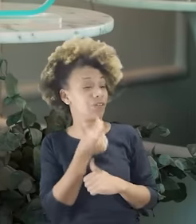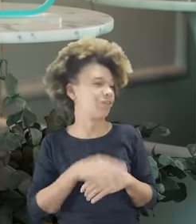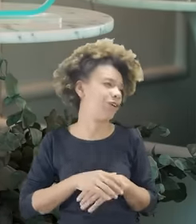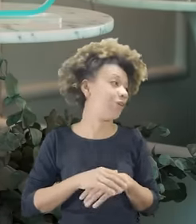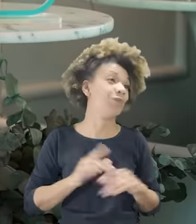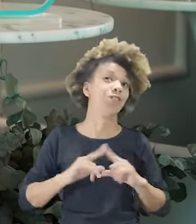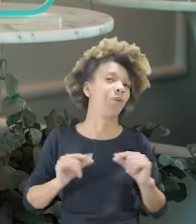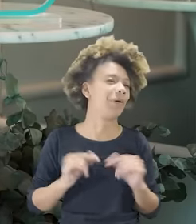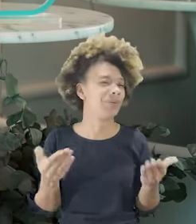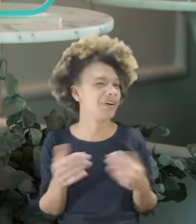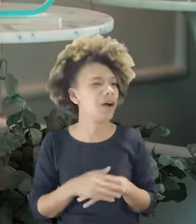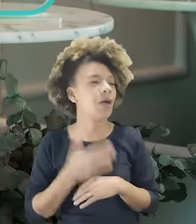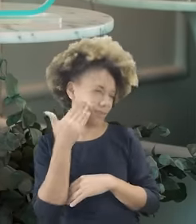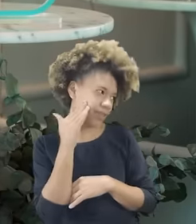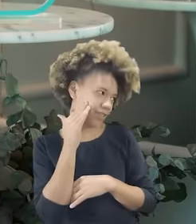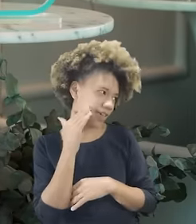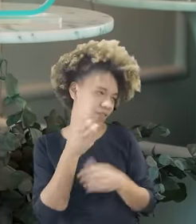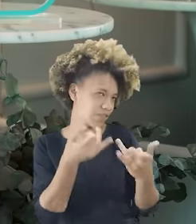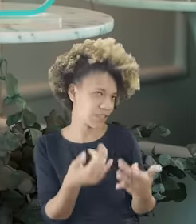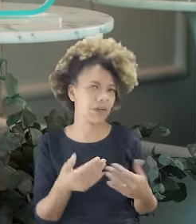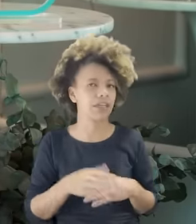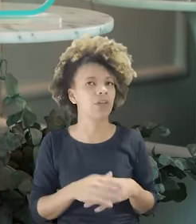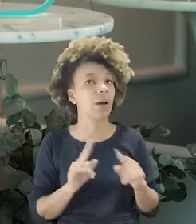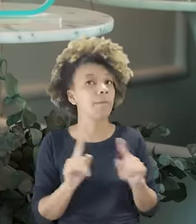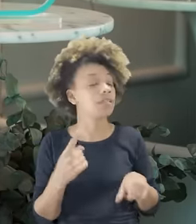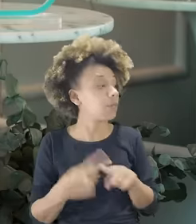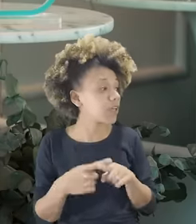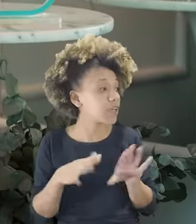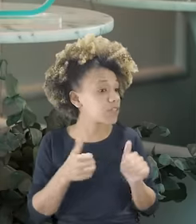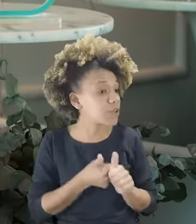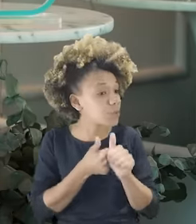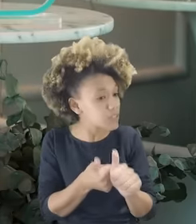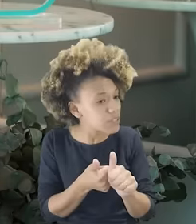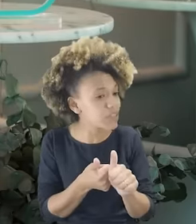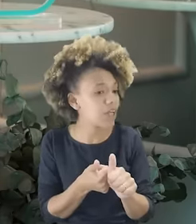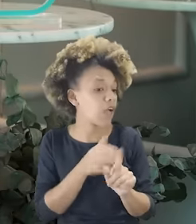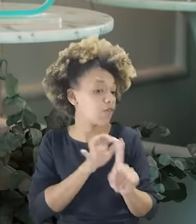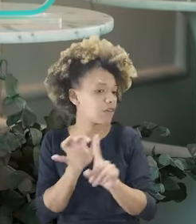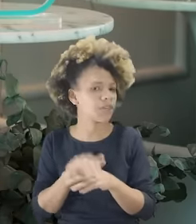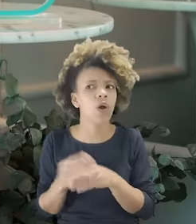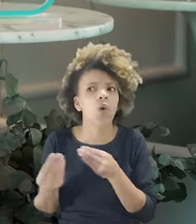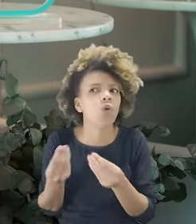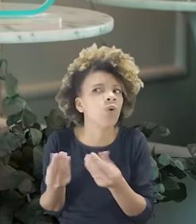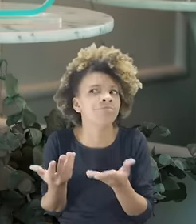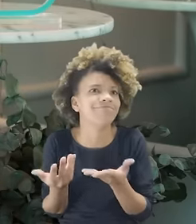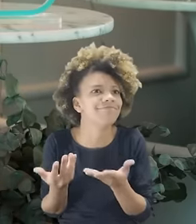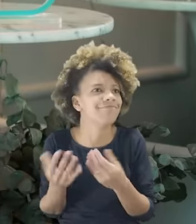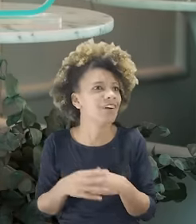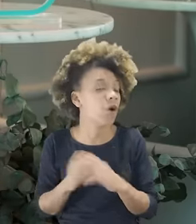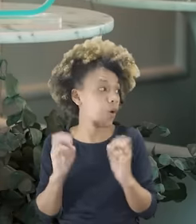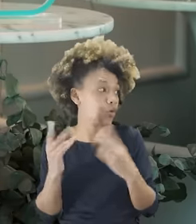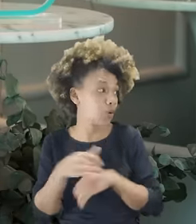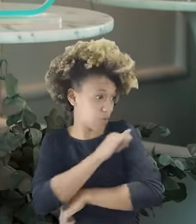já eu entendo que você tá falando assim tipo às vezes quando começou a seguir umas pessoas meio influentes eu falo como é que ontem